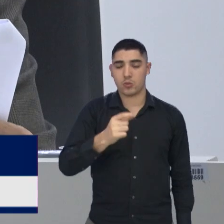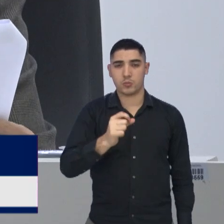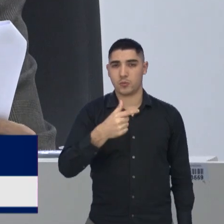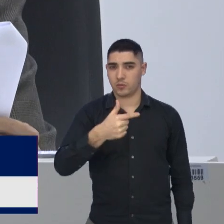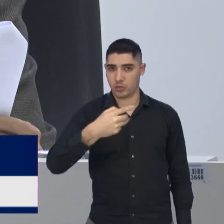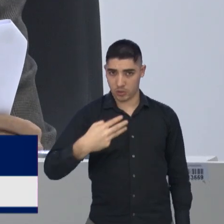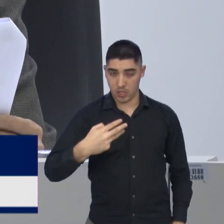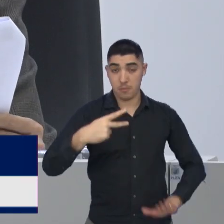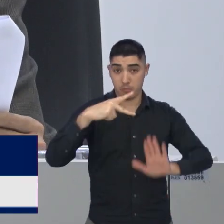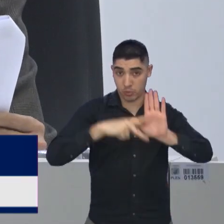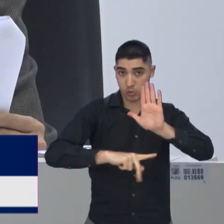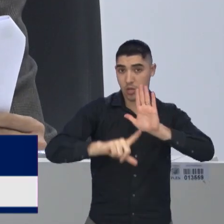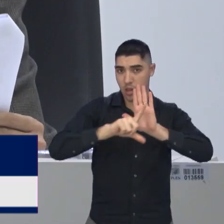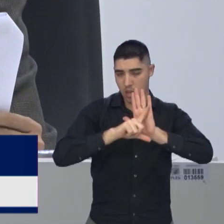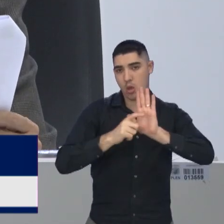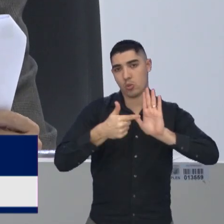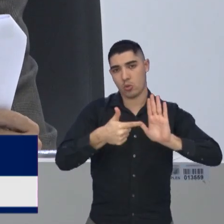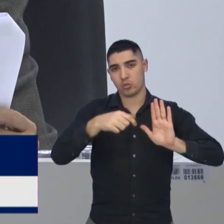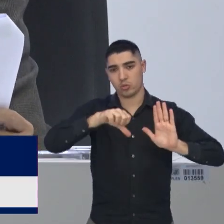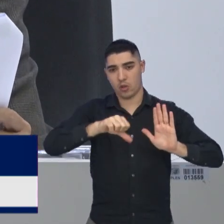9533/2023. Projeto de lei número